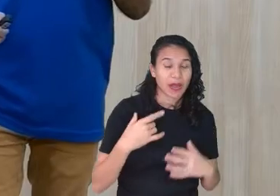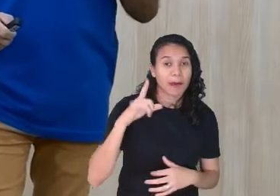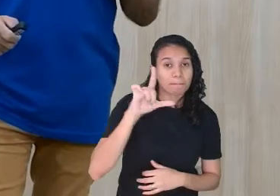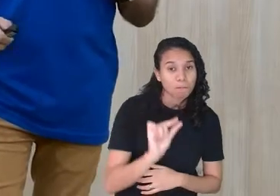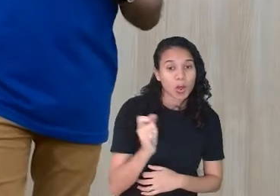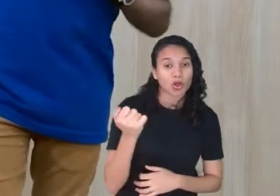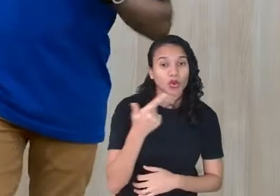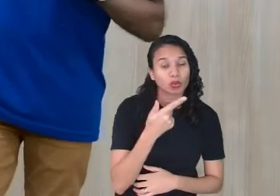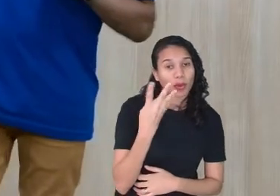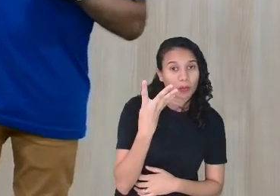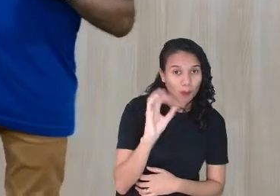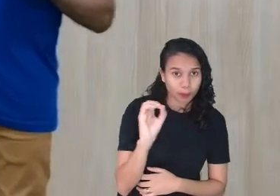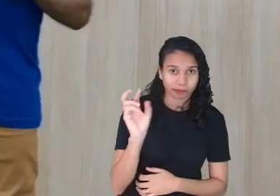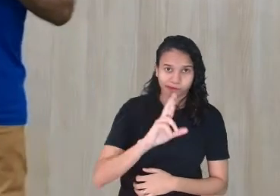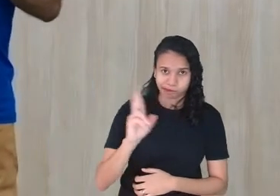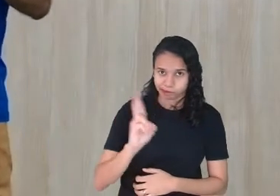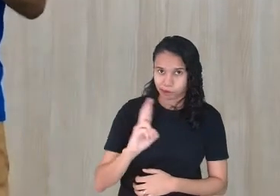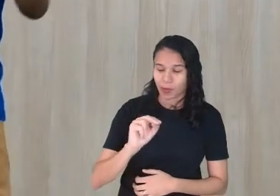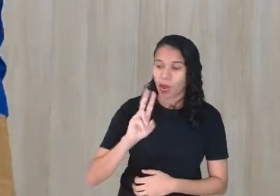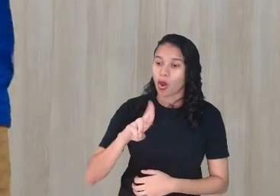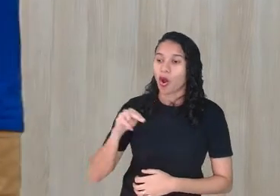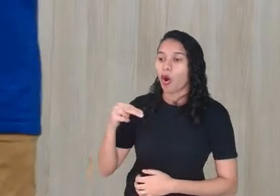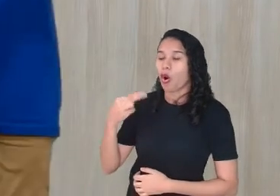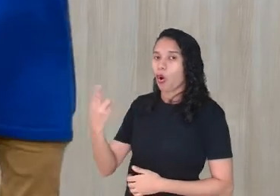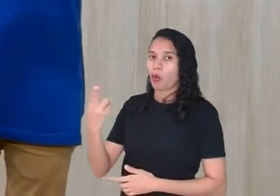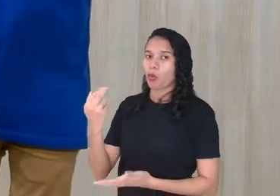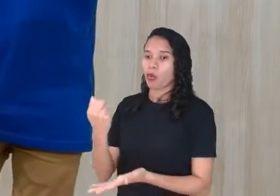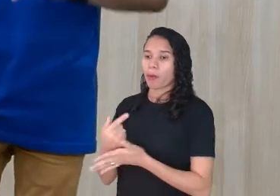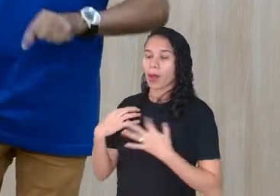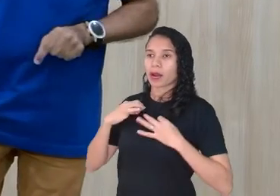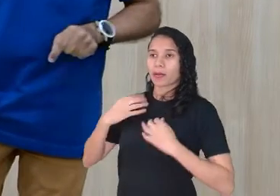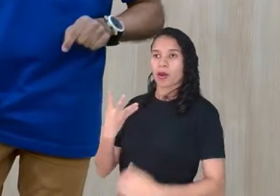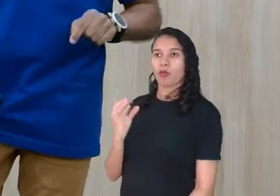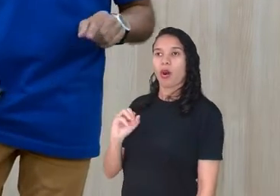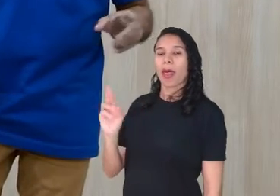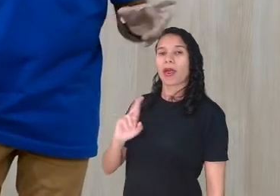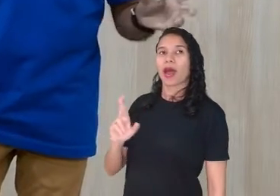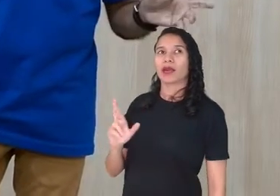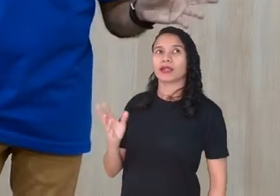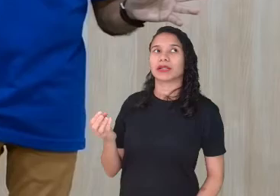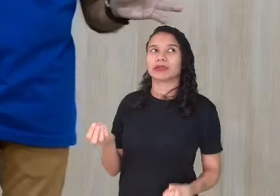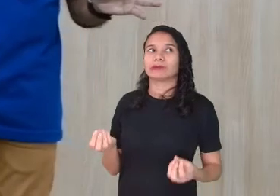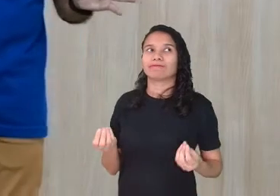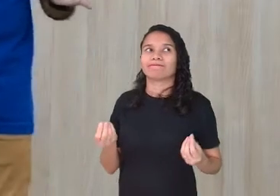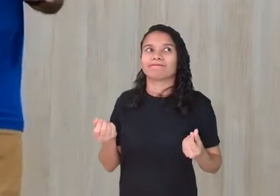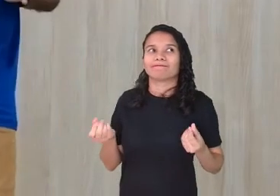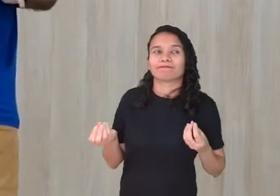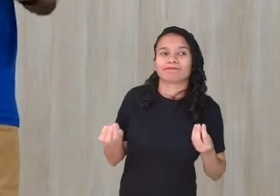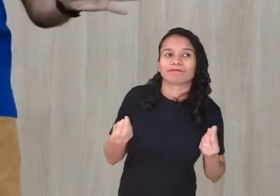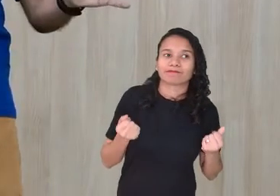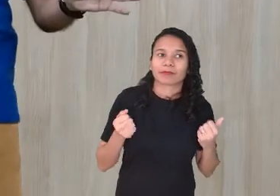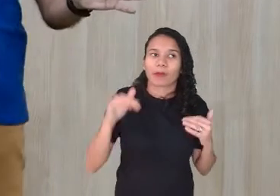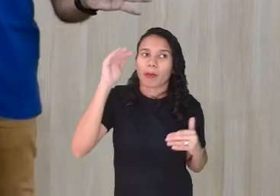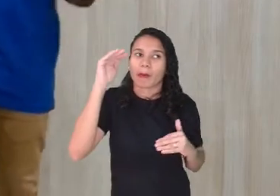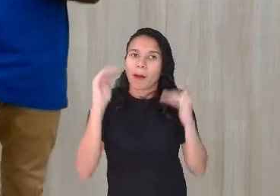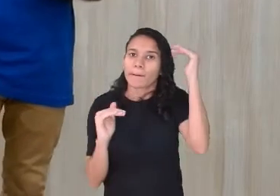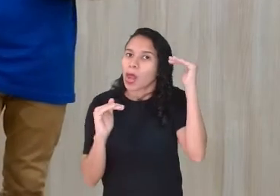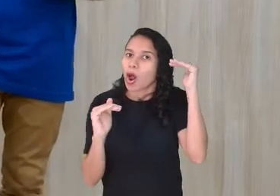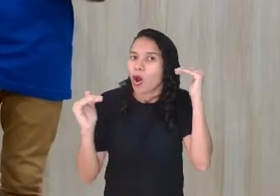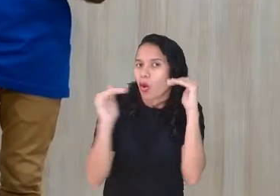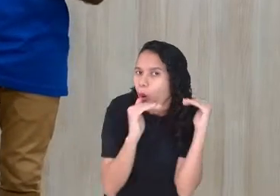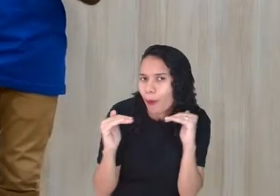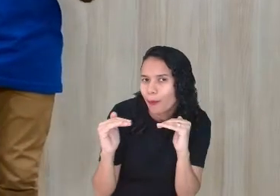que R$40, que é esse cálculo aqui, ou uma de R$40? Qual é a probabilidade maior? Ou menor? Ou não tem? Ou dá